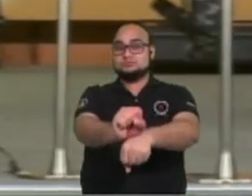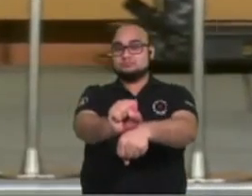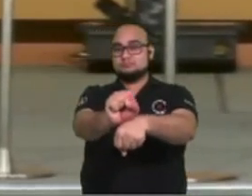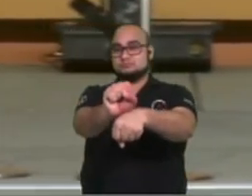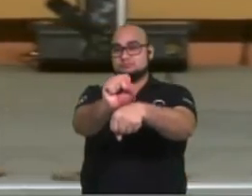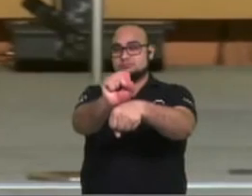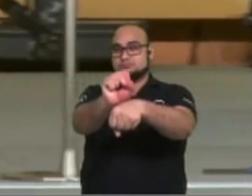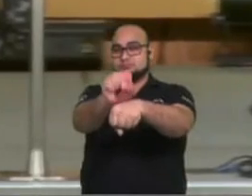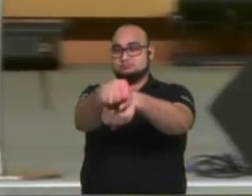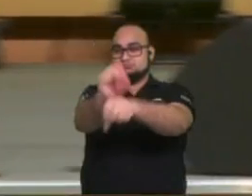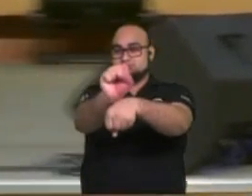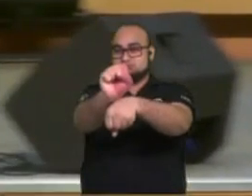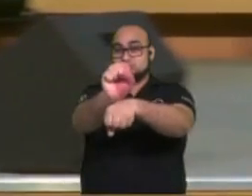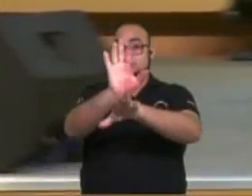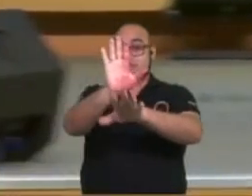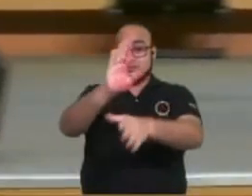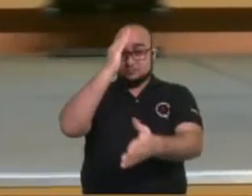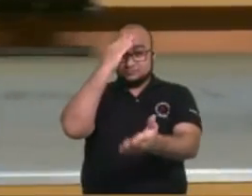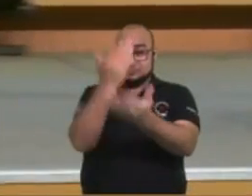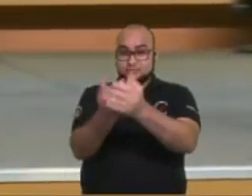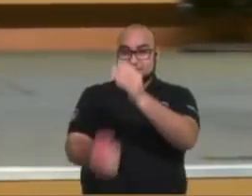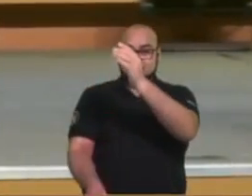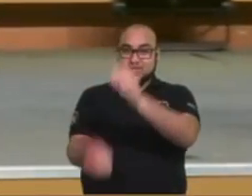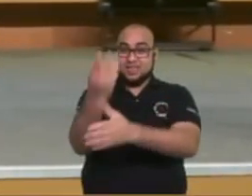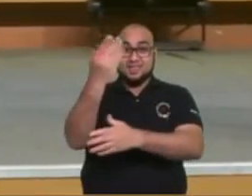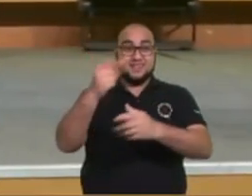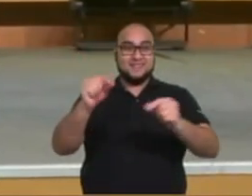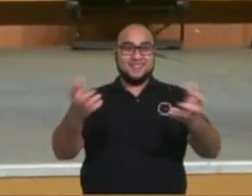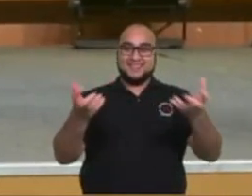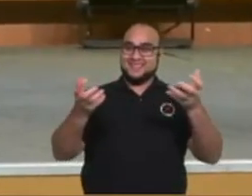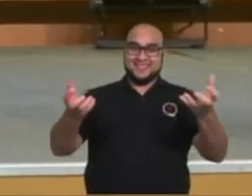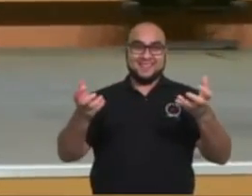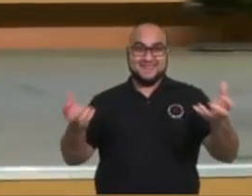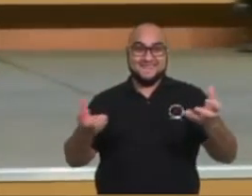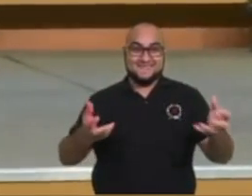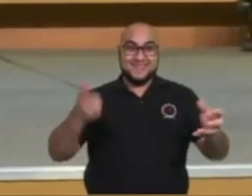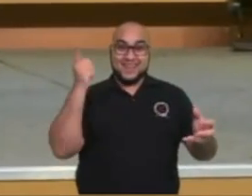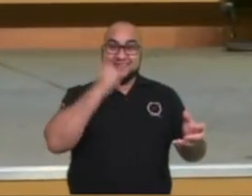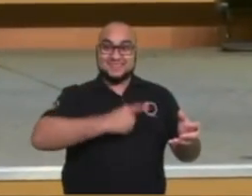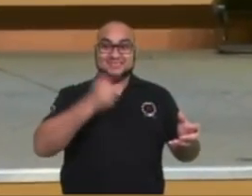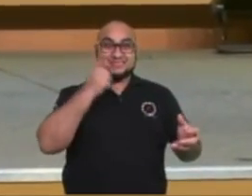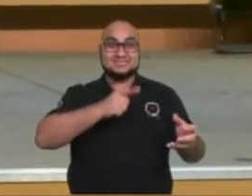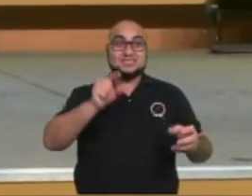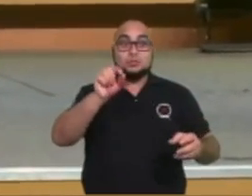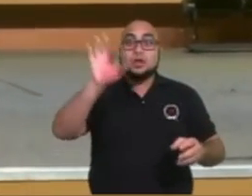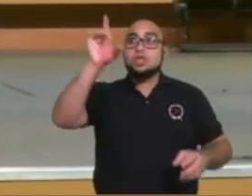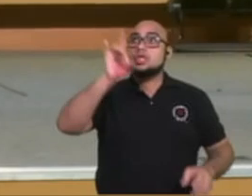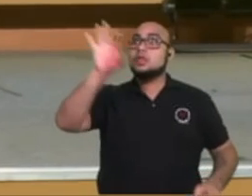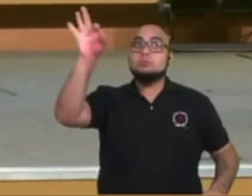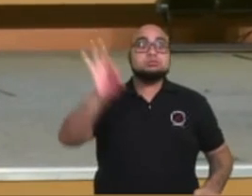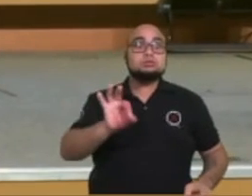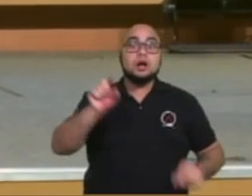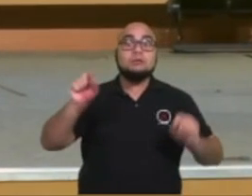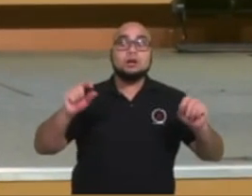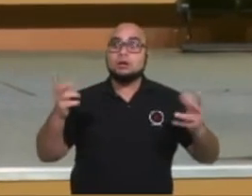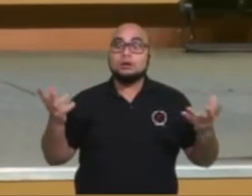a pensar acredita que eu tenho que aparece tá vendo agora aí olha você vai ganhar dez porcento de